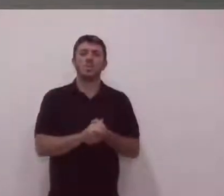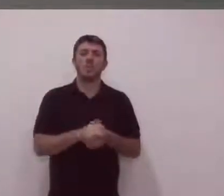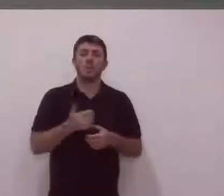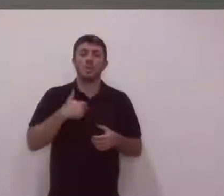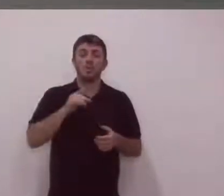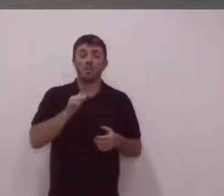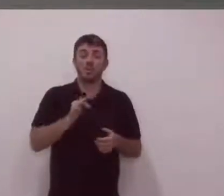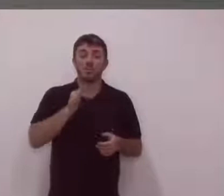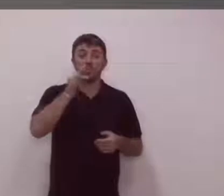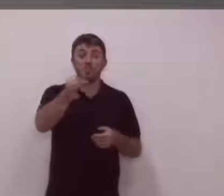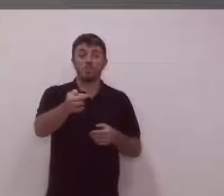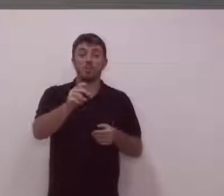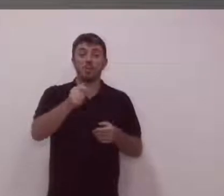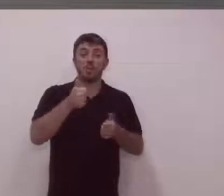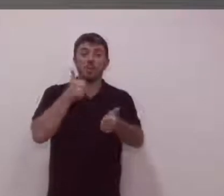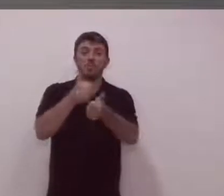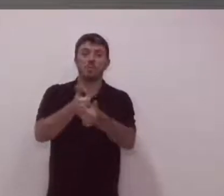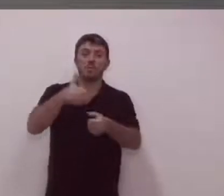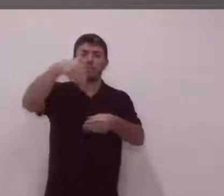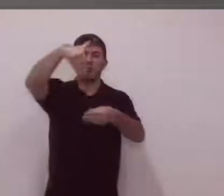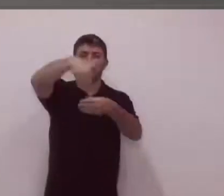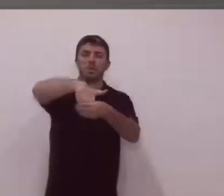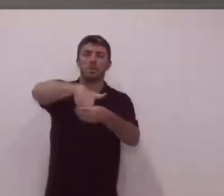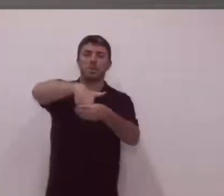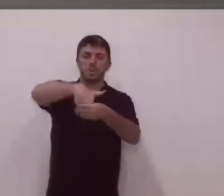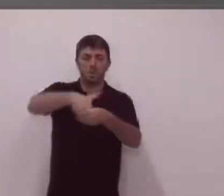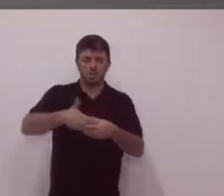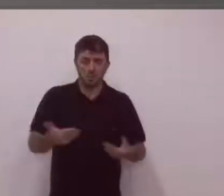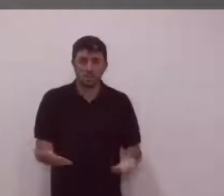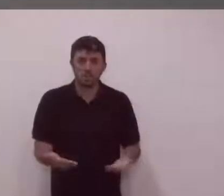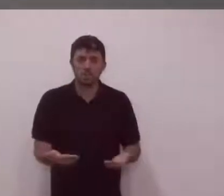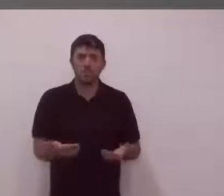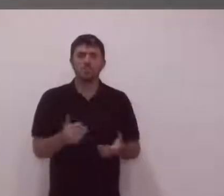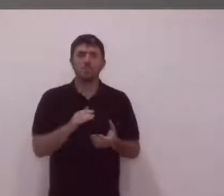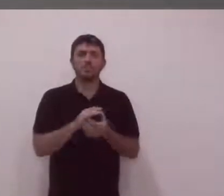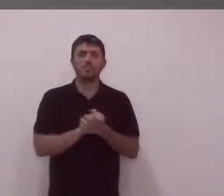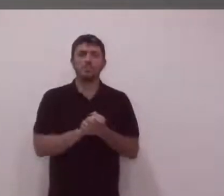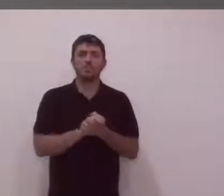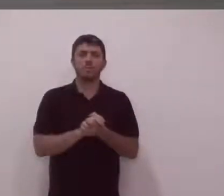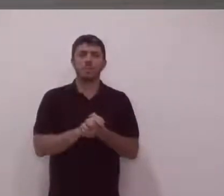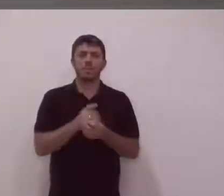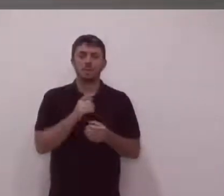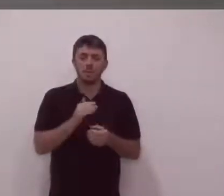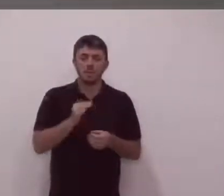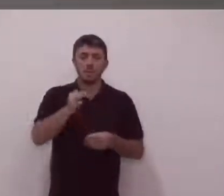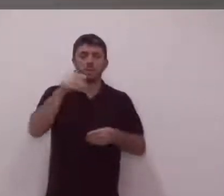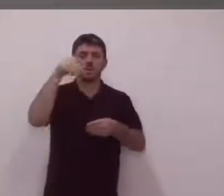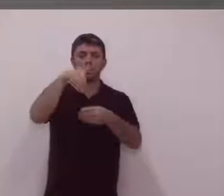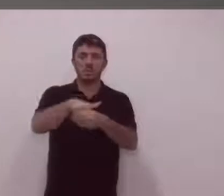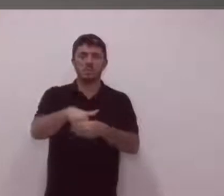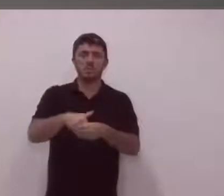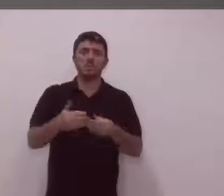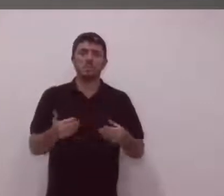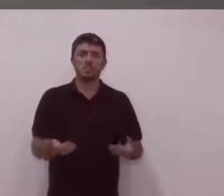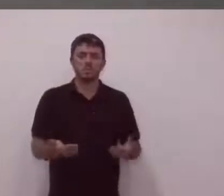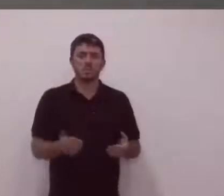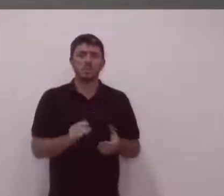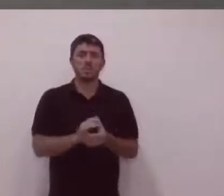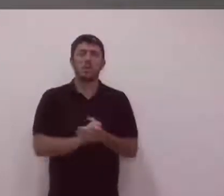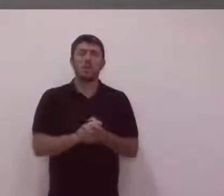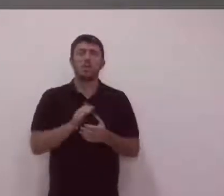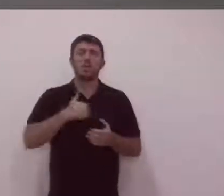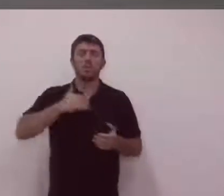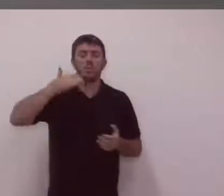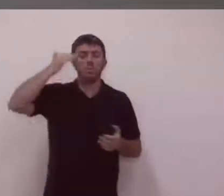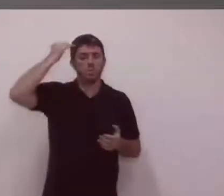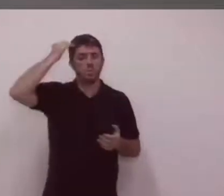próxima eleição há toda uma perspectiva para a próxima eleição e não culpo o trabalho